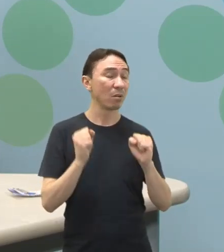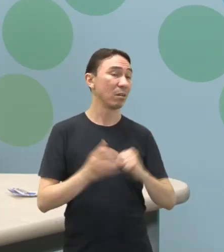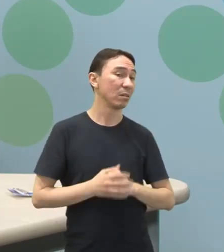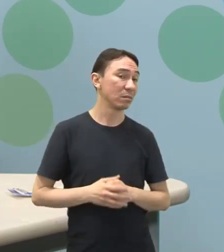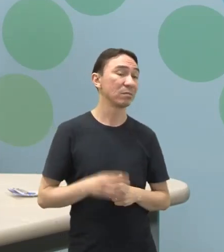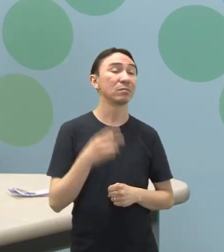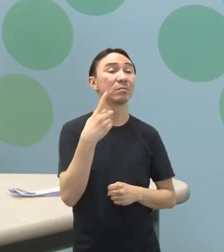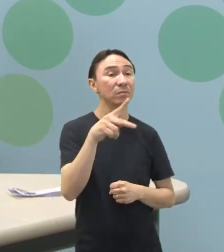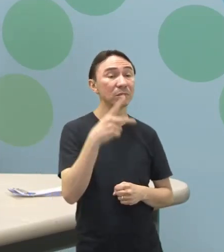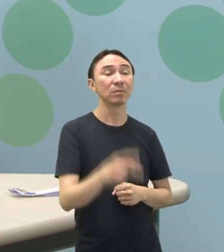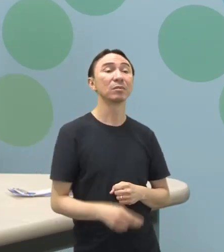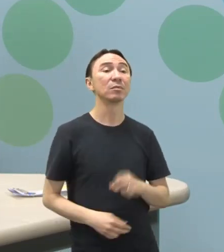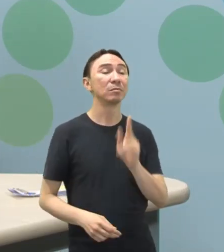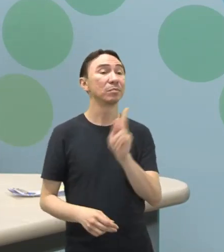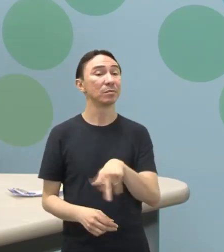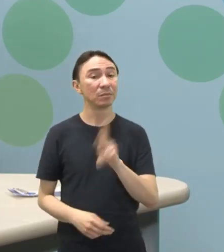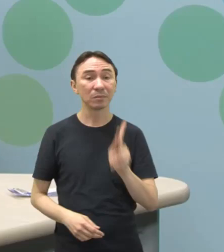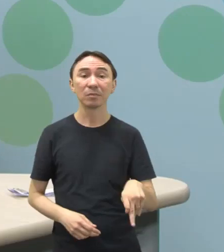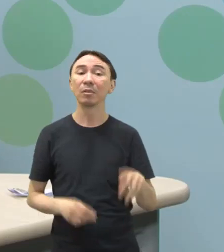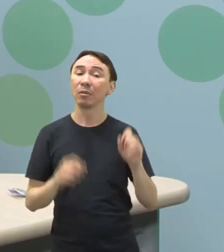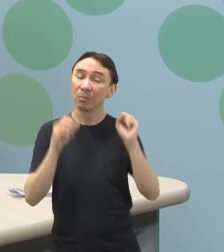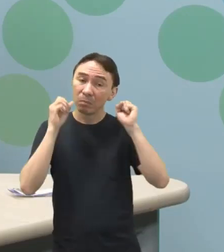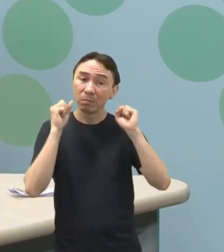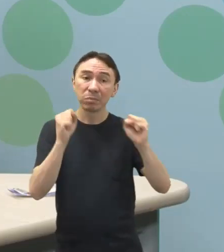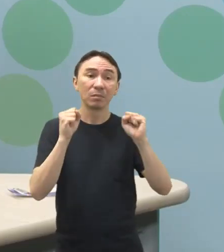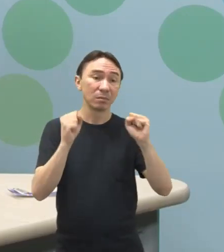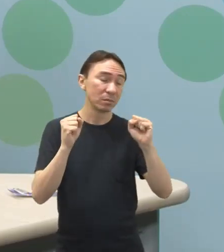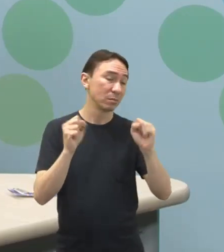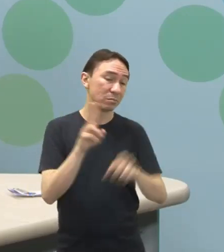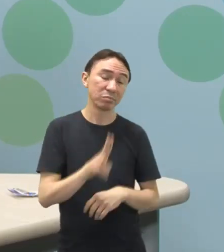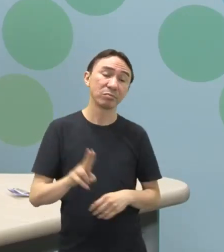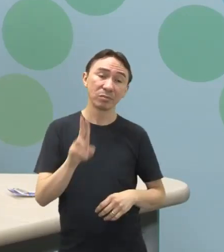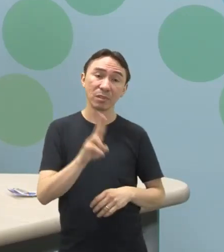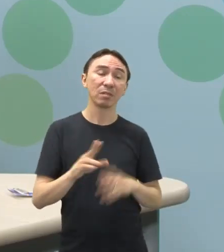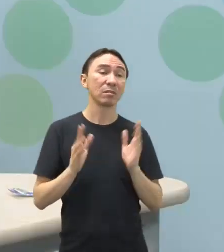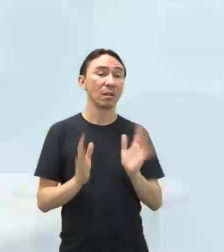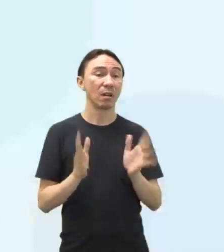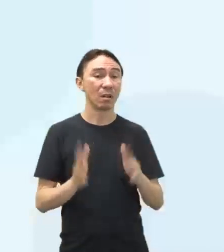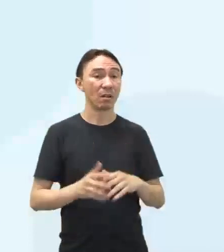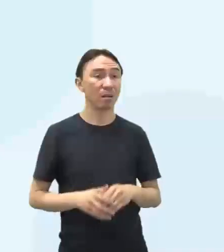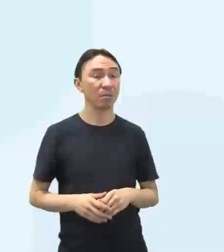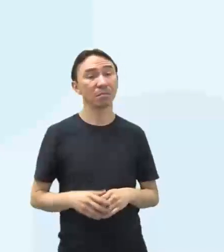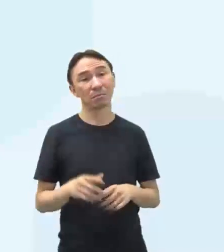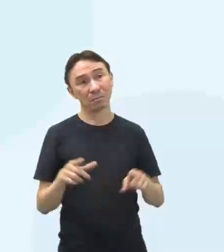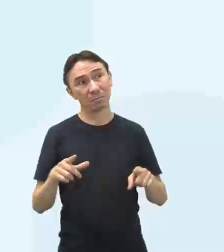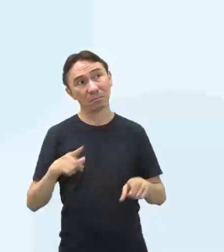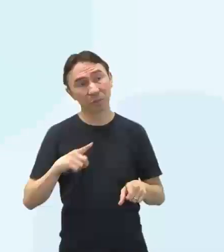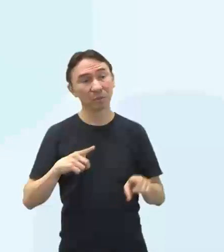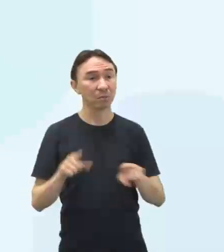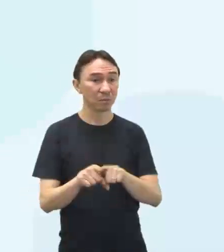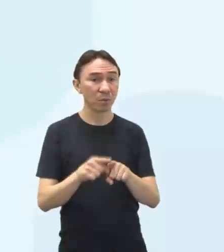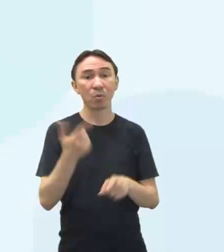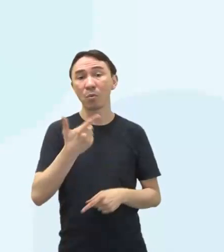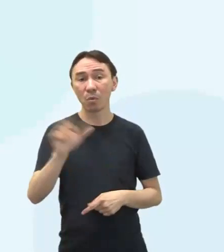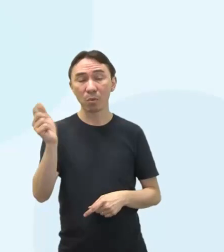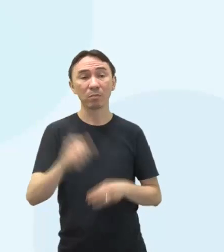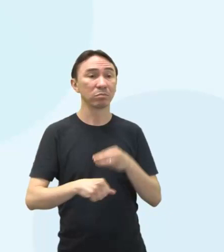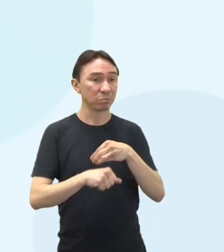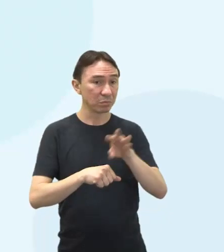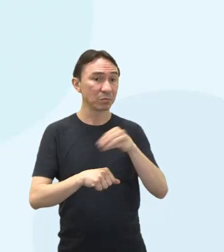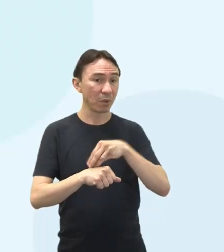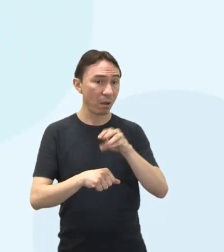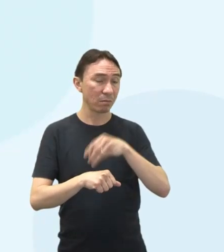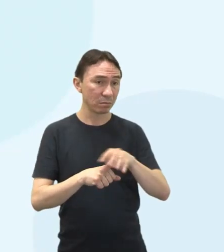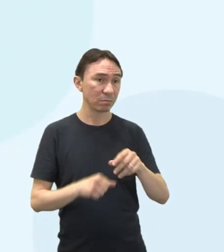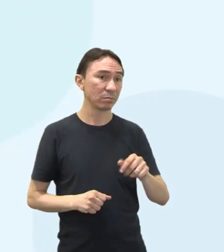você professor já deve ter utilizado esse material mas podemos dar outras sugestões de atividades aí